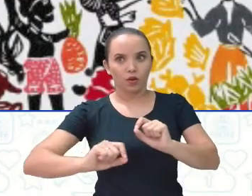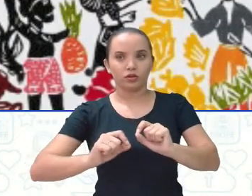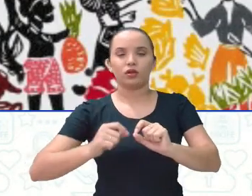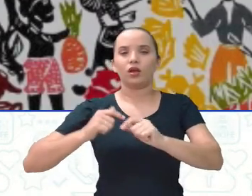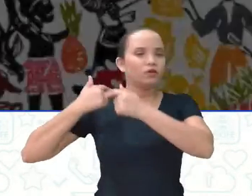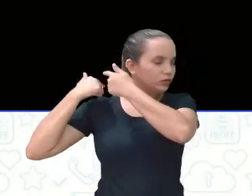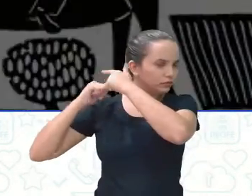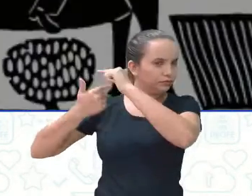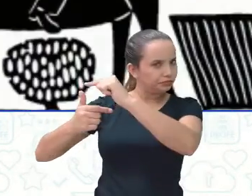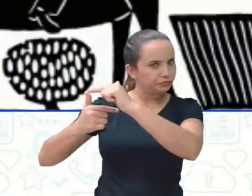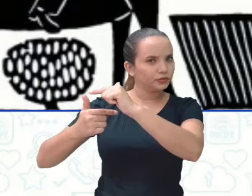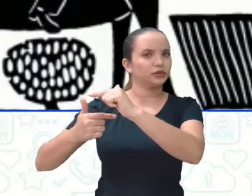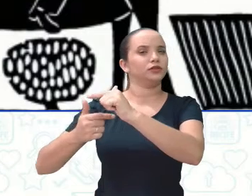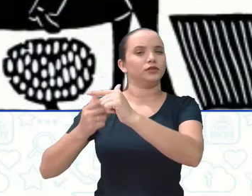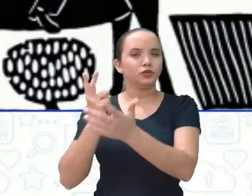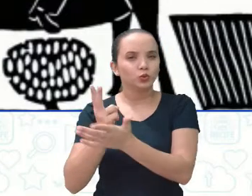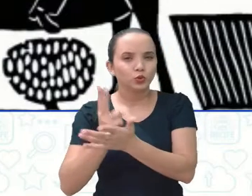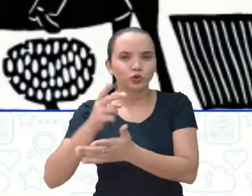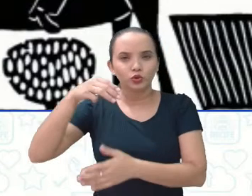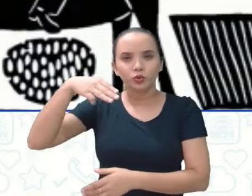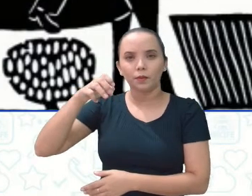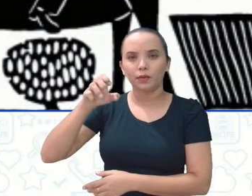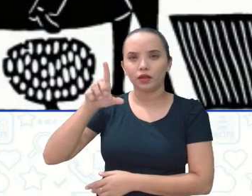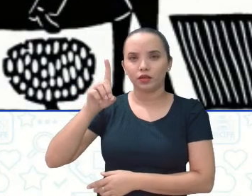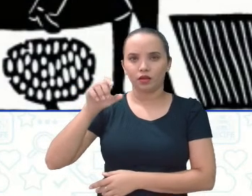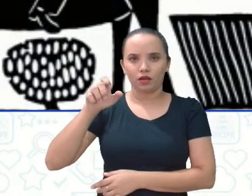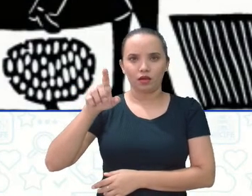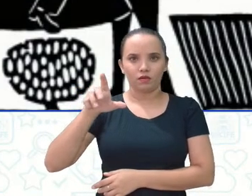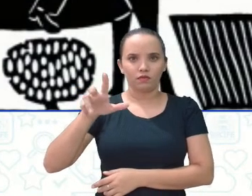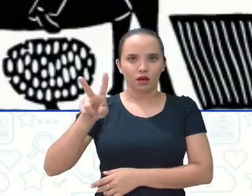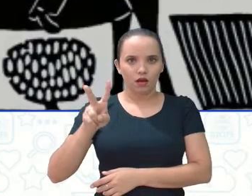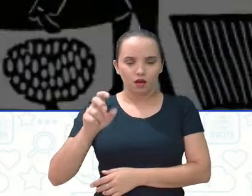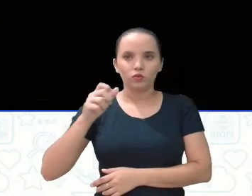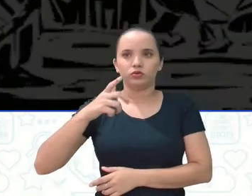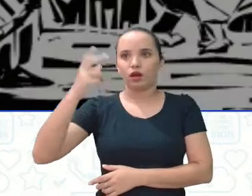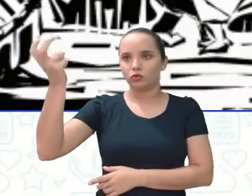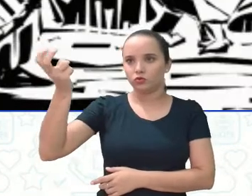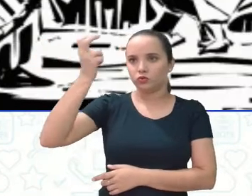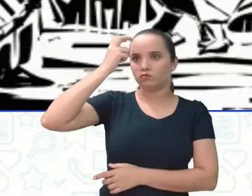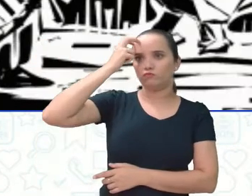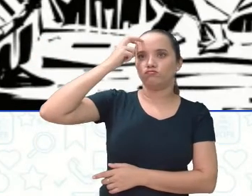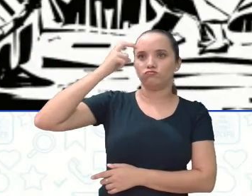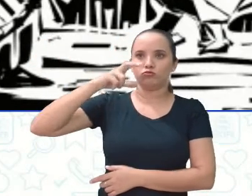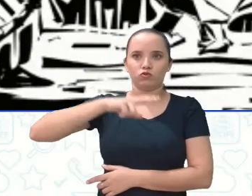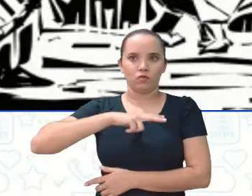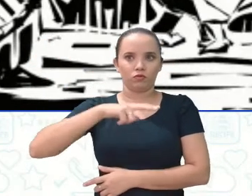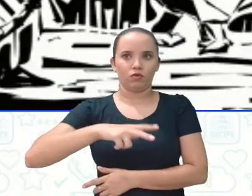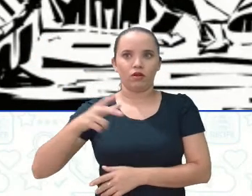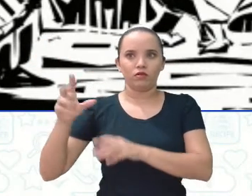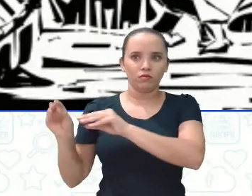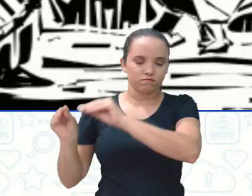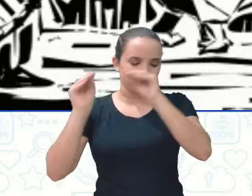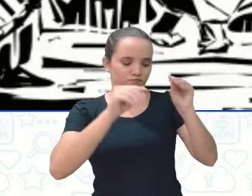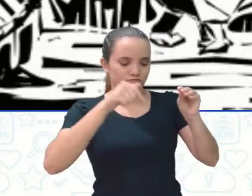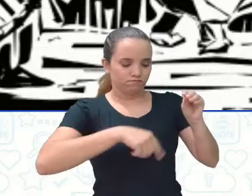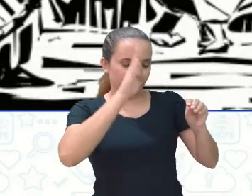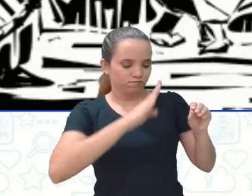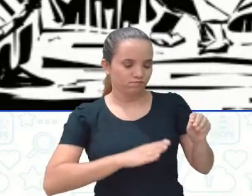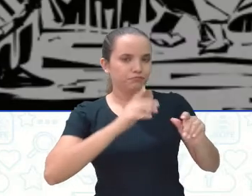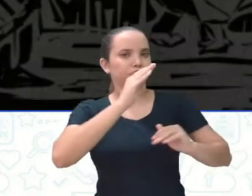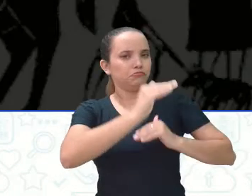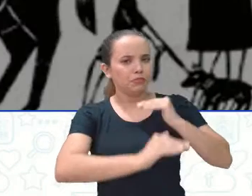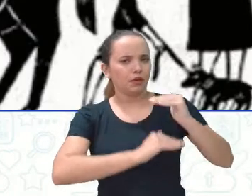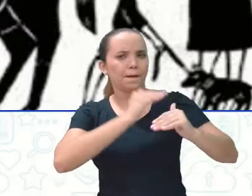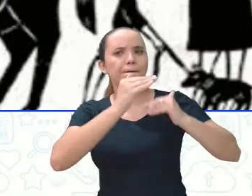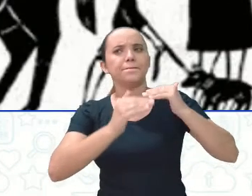da tradição medieval da cultura portuguesa transplantada para o Brasil e que se desenvolveu na literatura